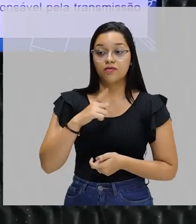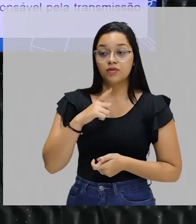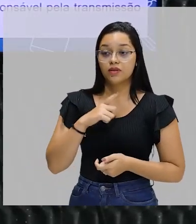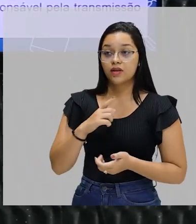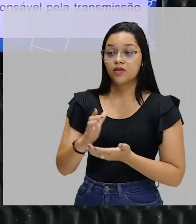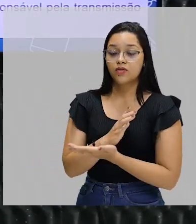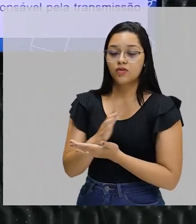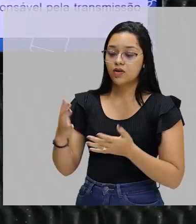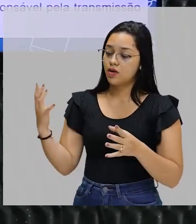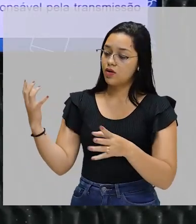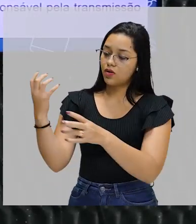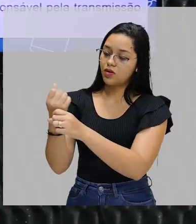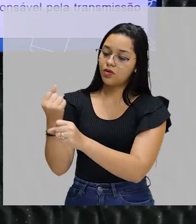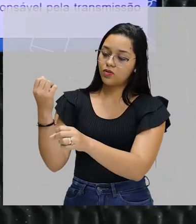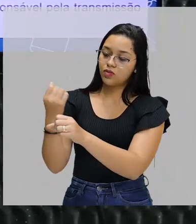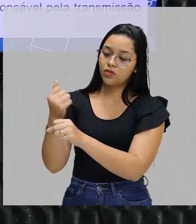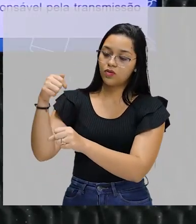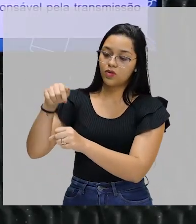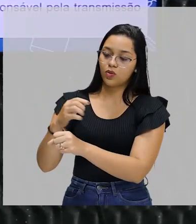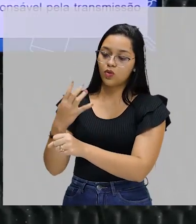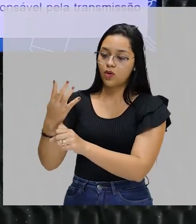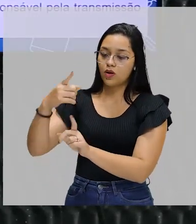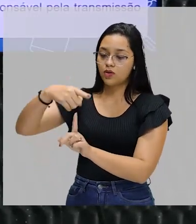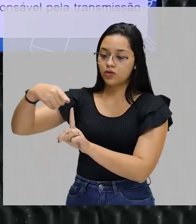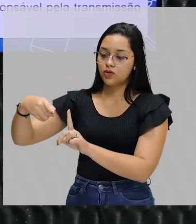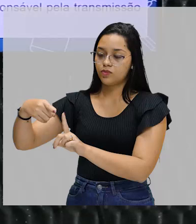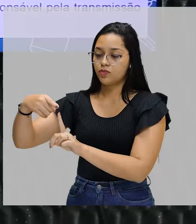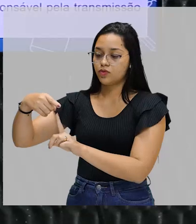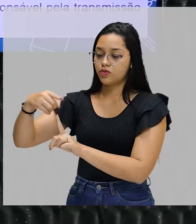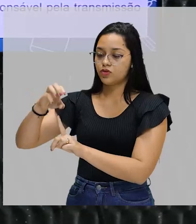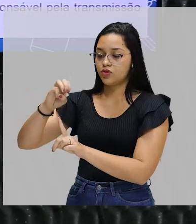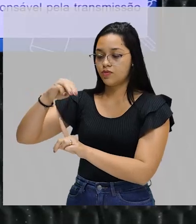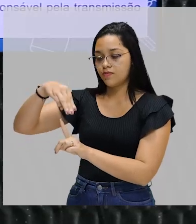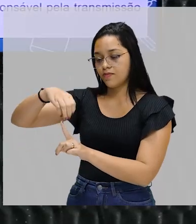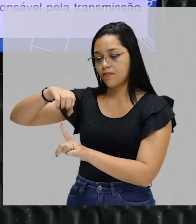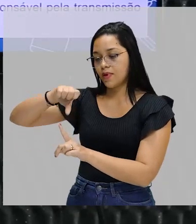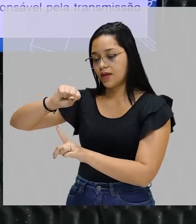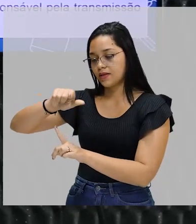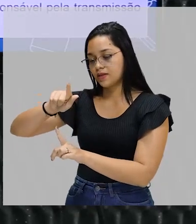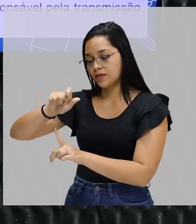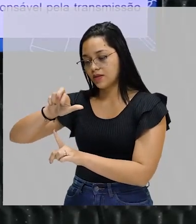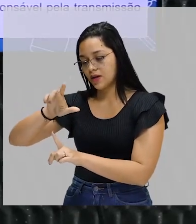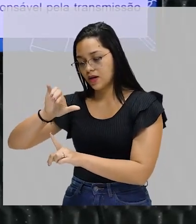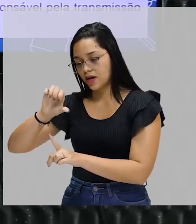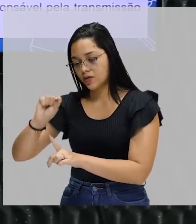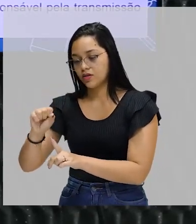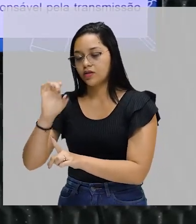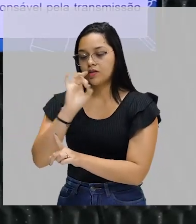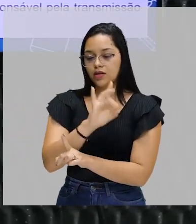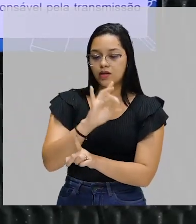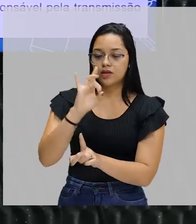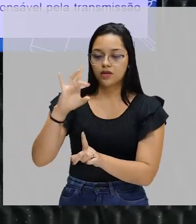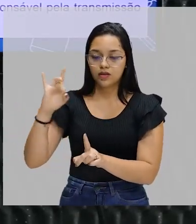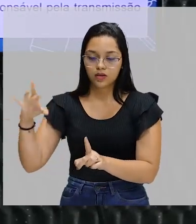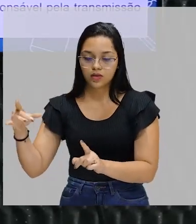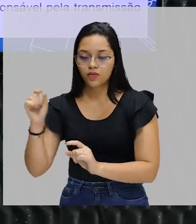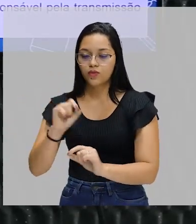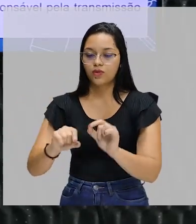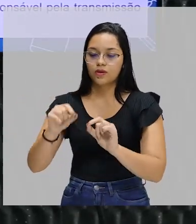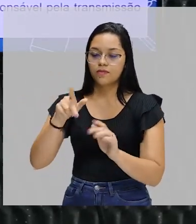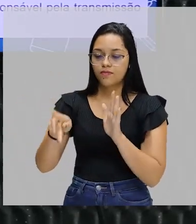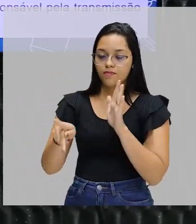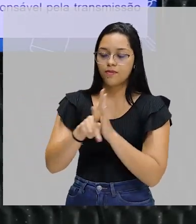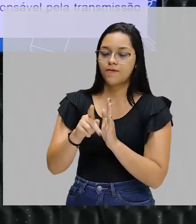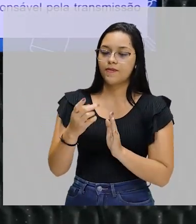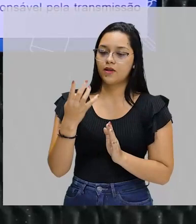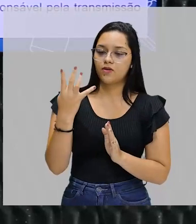ao todo 4 tipos de partículas mensageiras, tá certo? Cada uma corresponde a uma